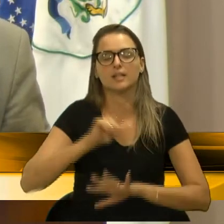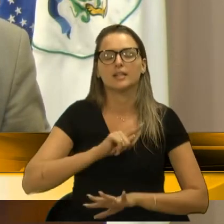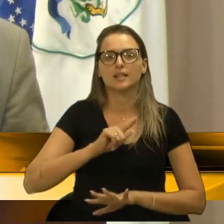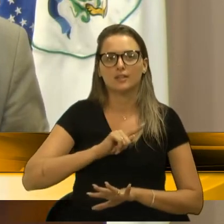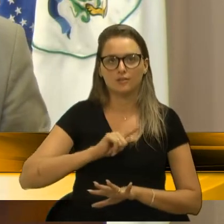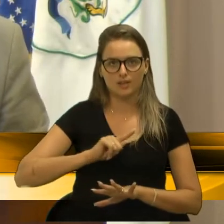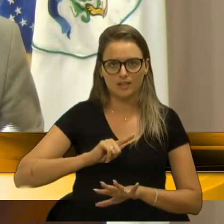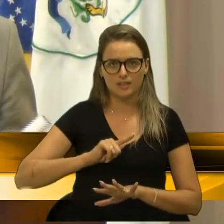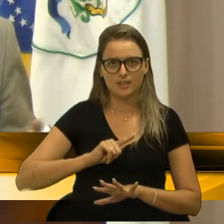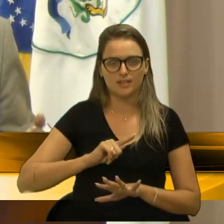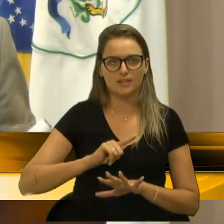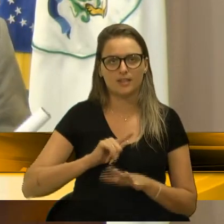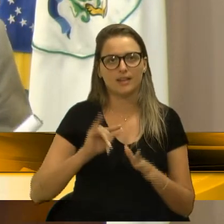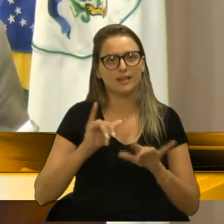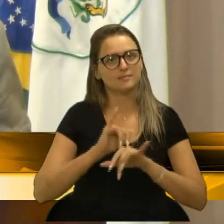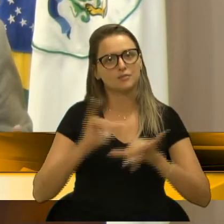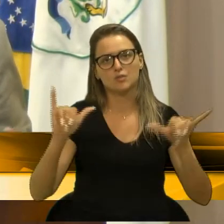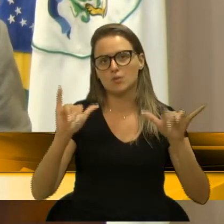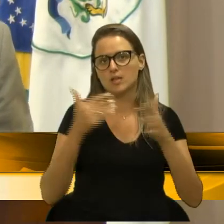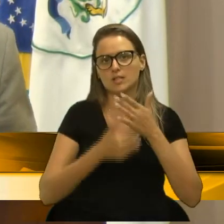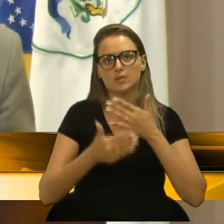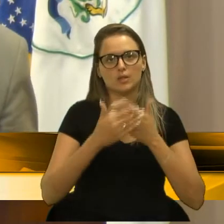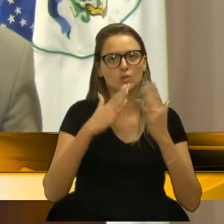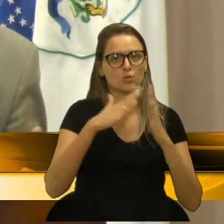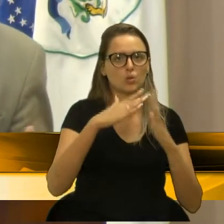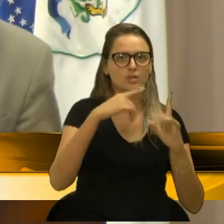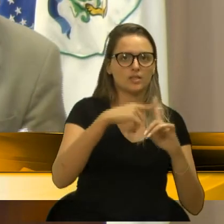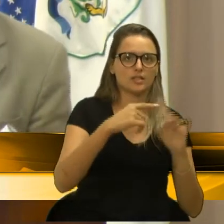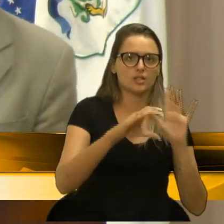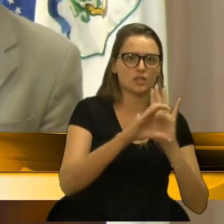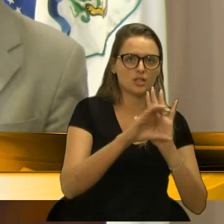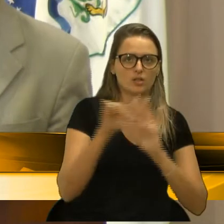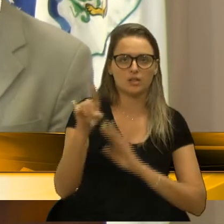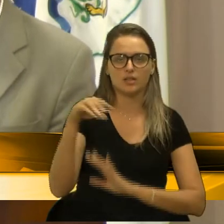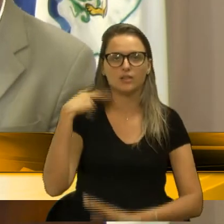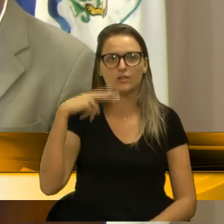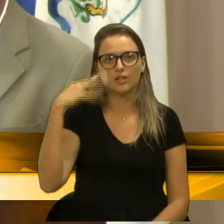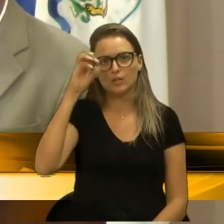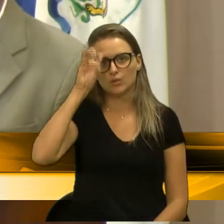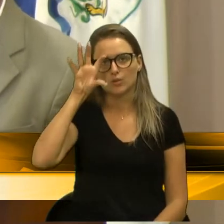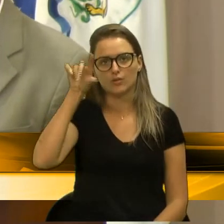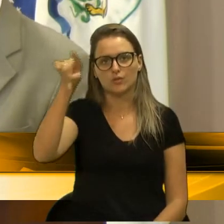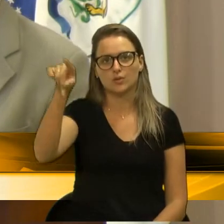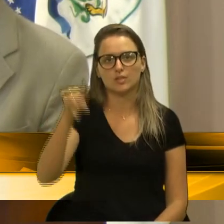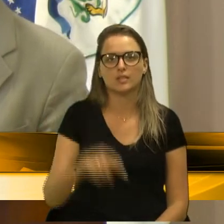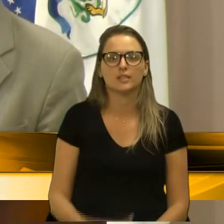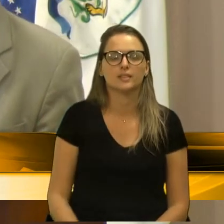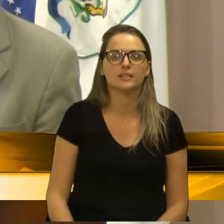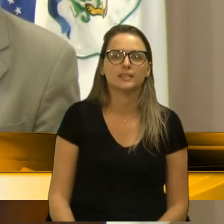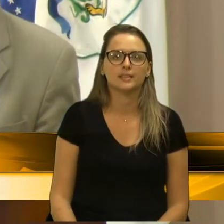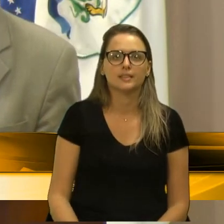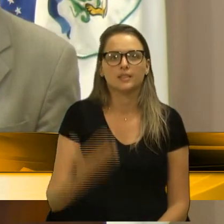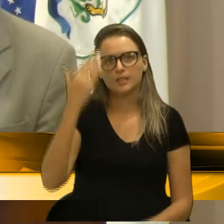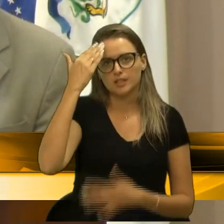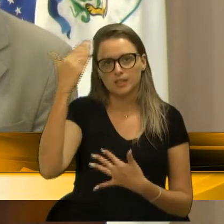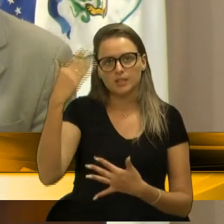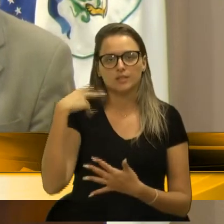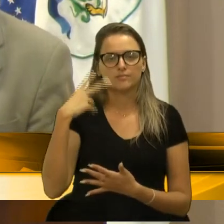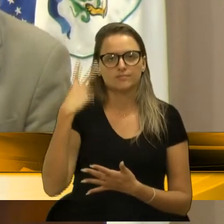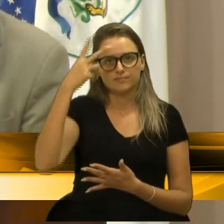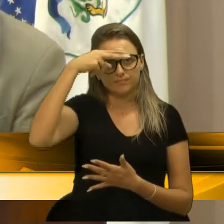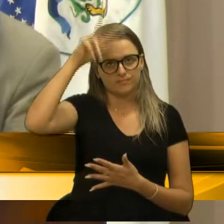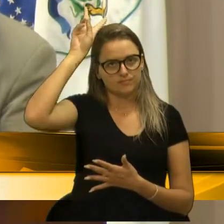em todas as igrejas católicas no Brasil. Vereador Fiuza, Vossa Excelência tem a parte. Obrigado, vereador